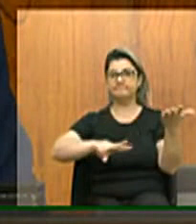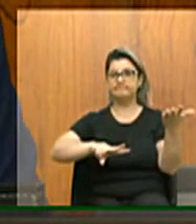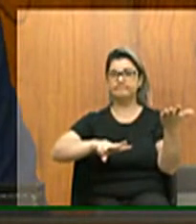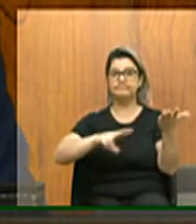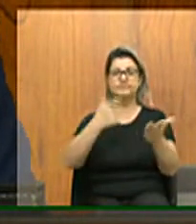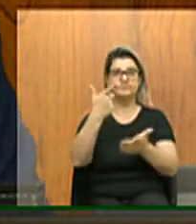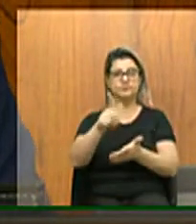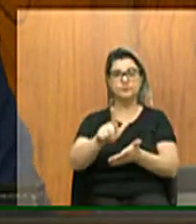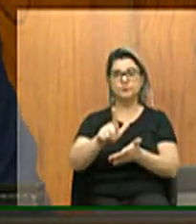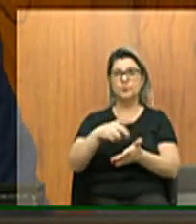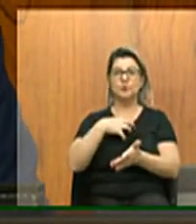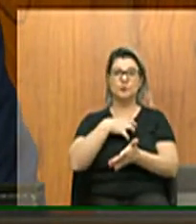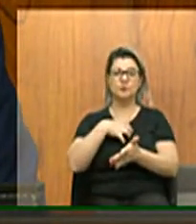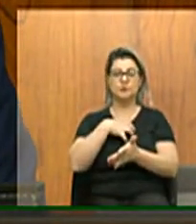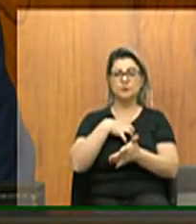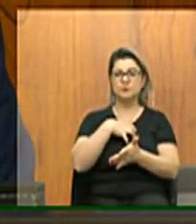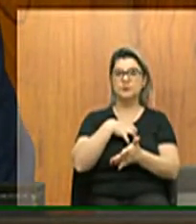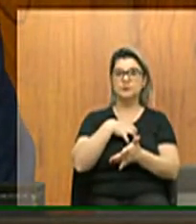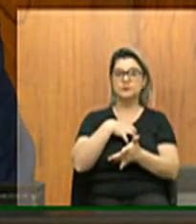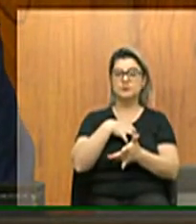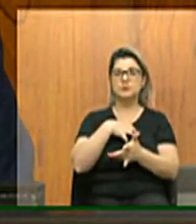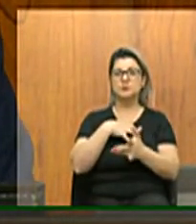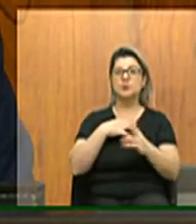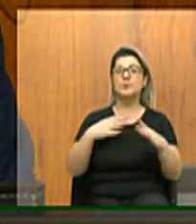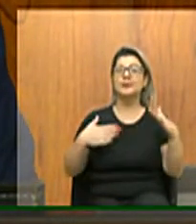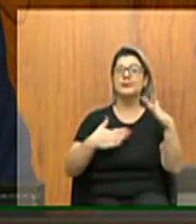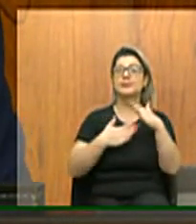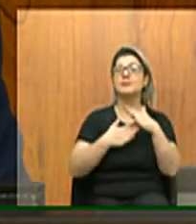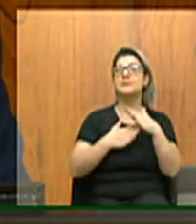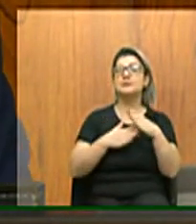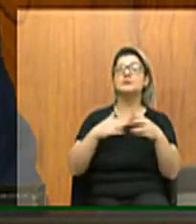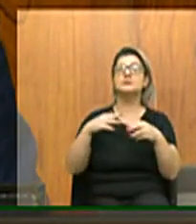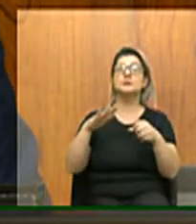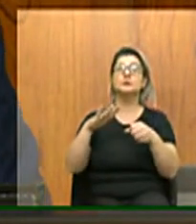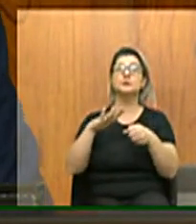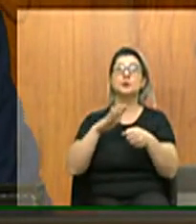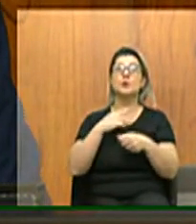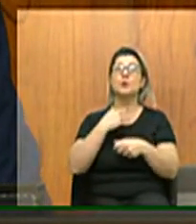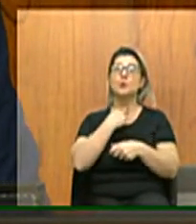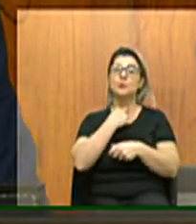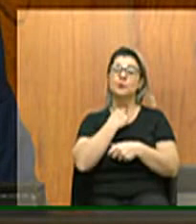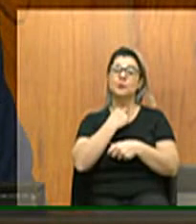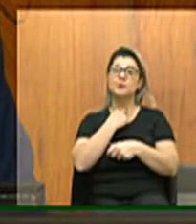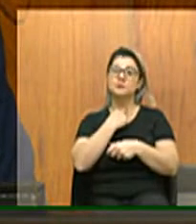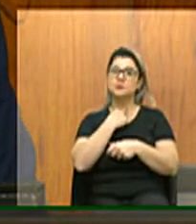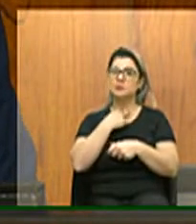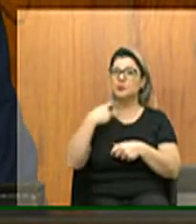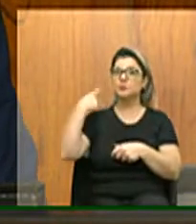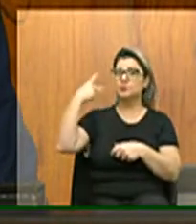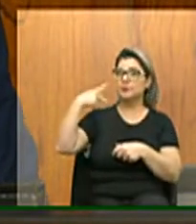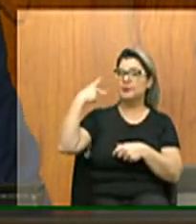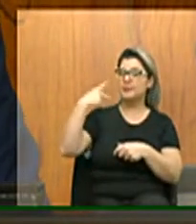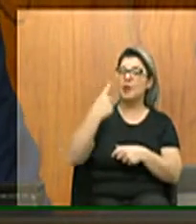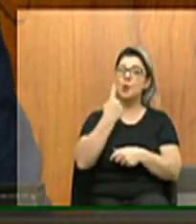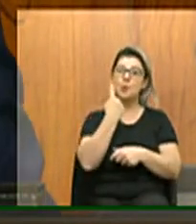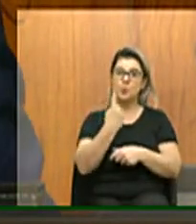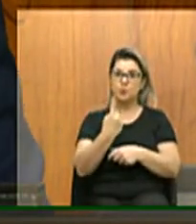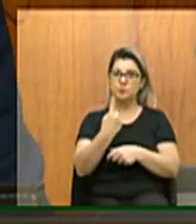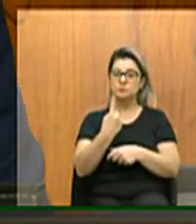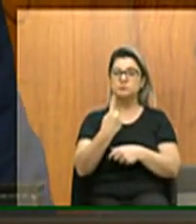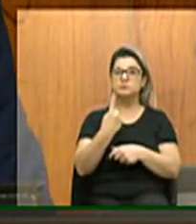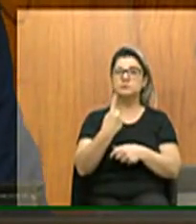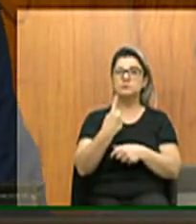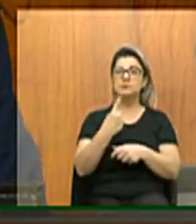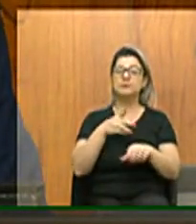situação, uma limitação da ocupação de um parlamentar mais um assessor, no máximo, para que a